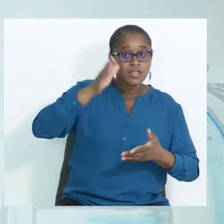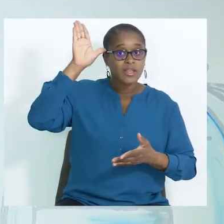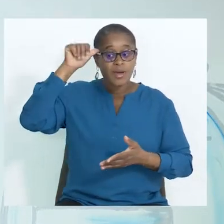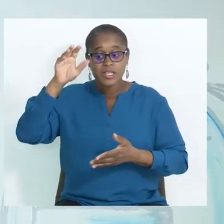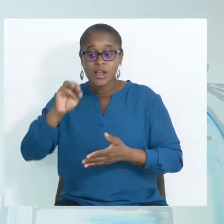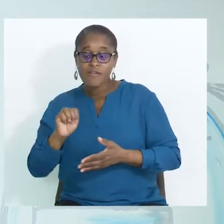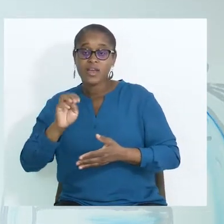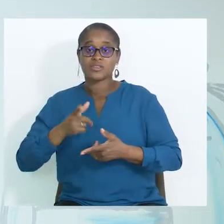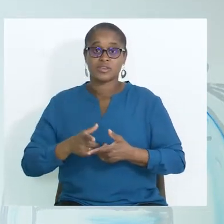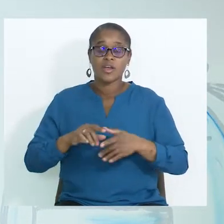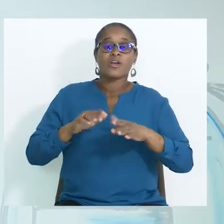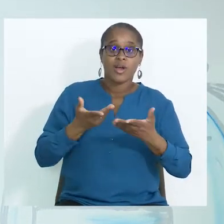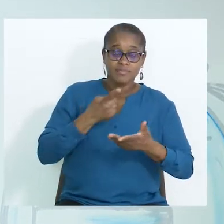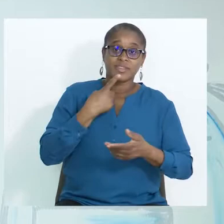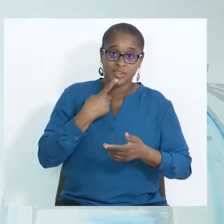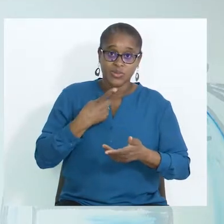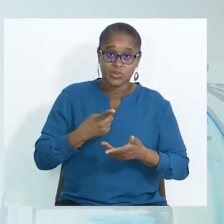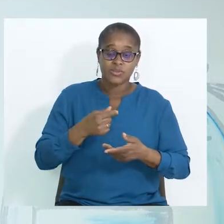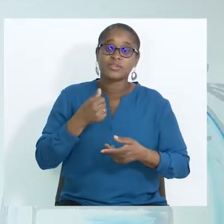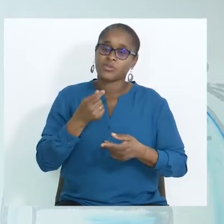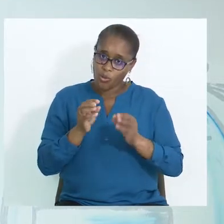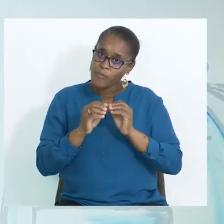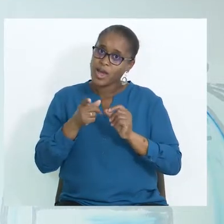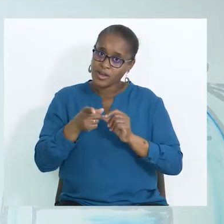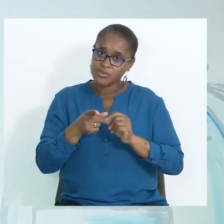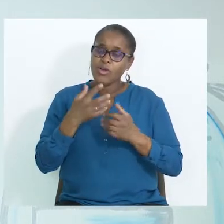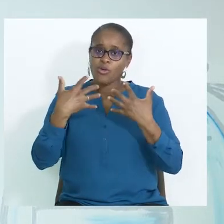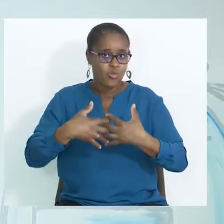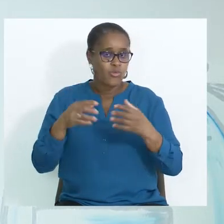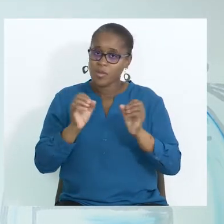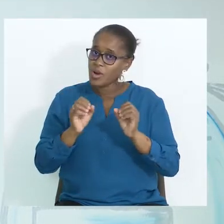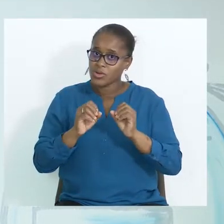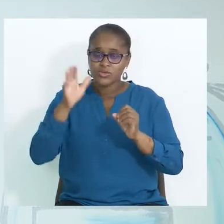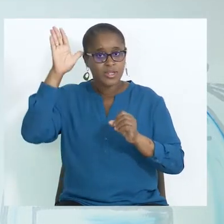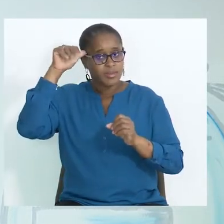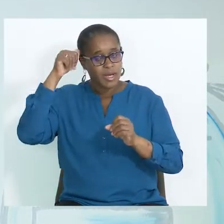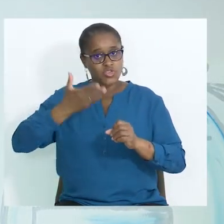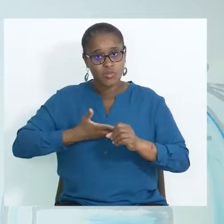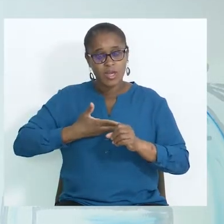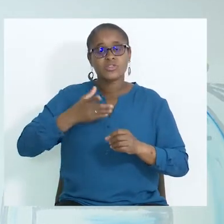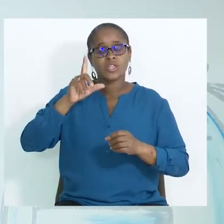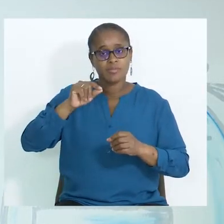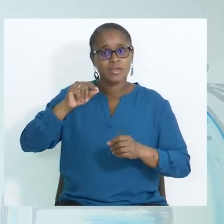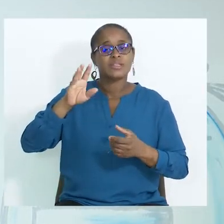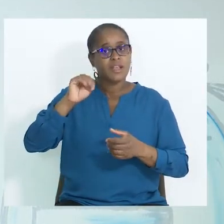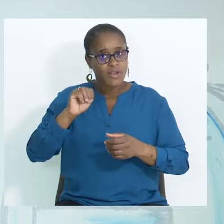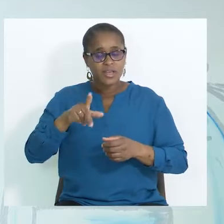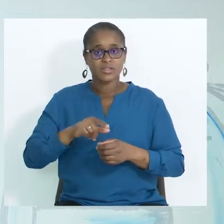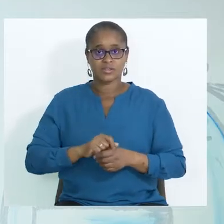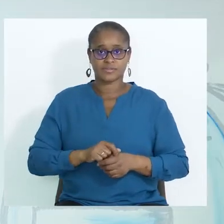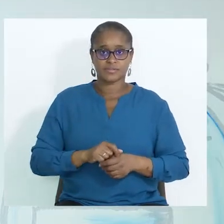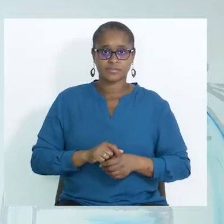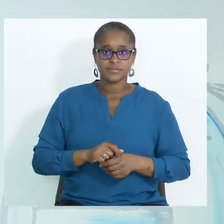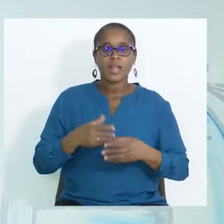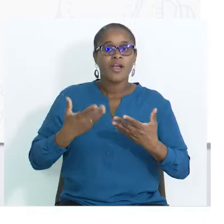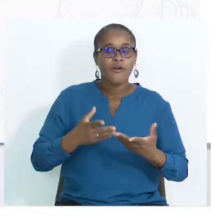animais selvagens certo combinado então não há dúvida sobre animais domésticos e selvagens e